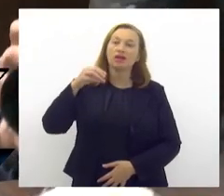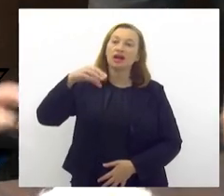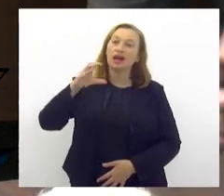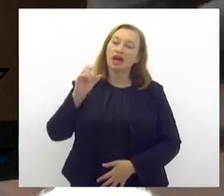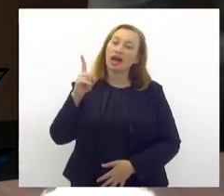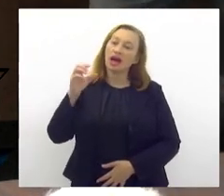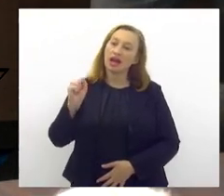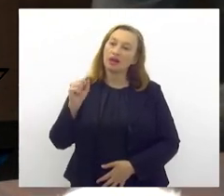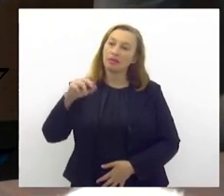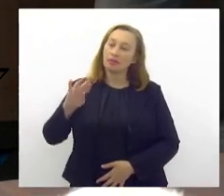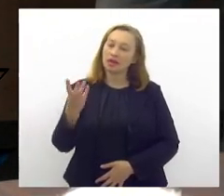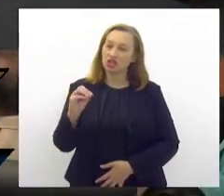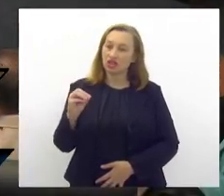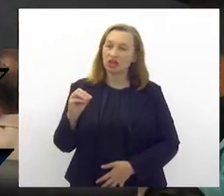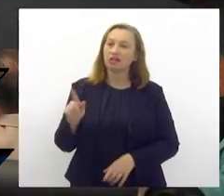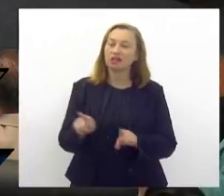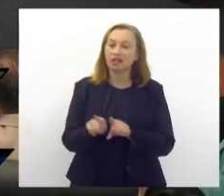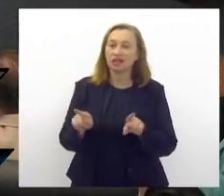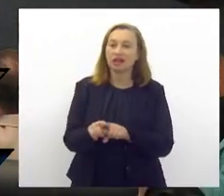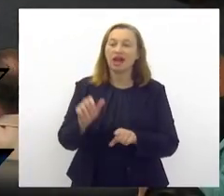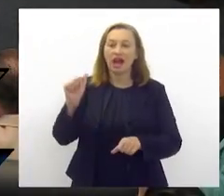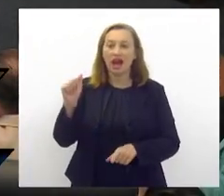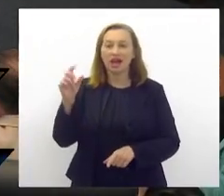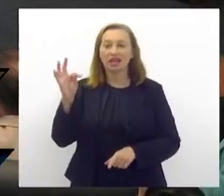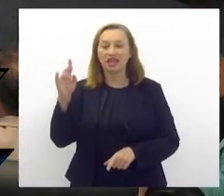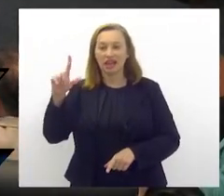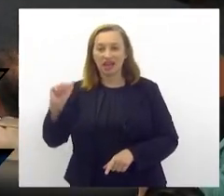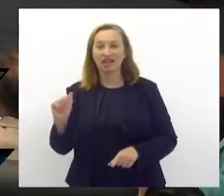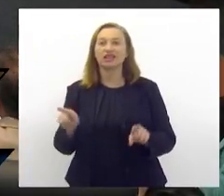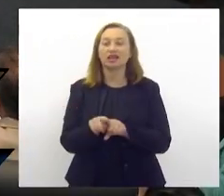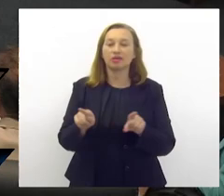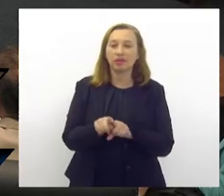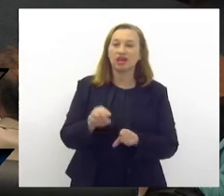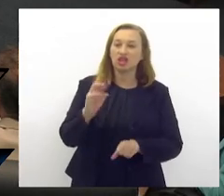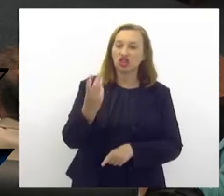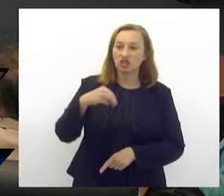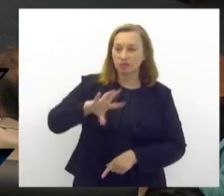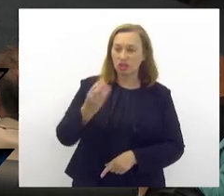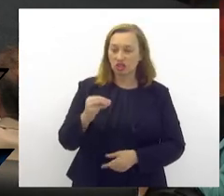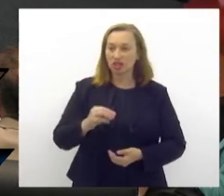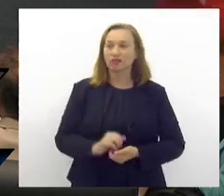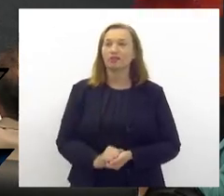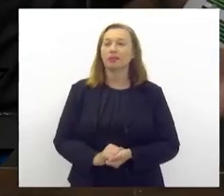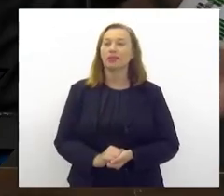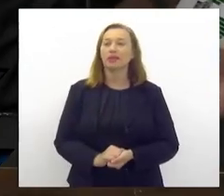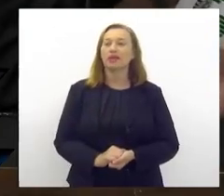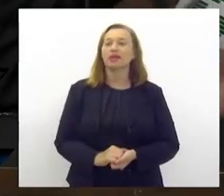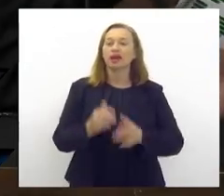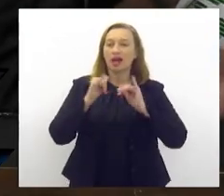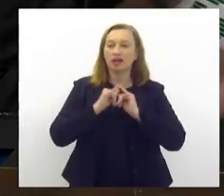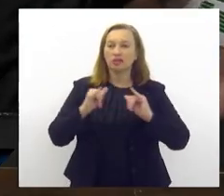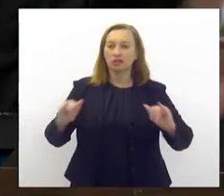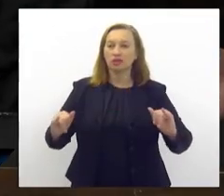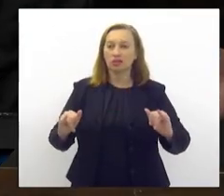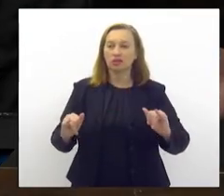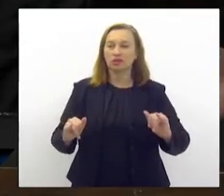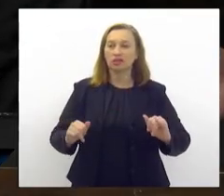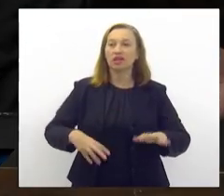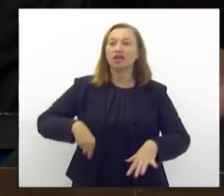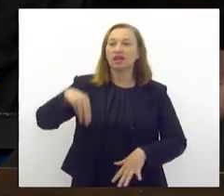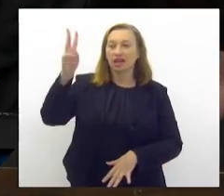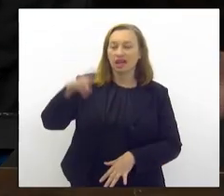Machado. Deputado Átila Nunes. E deputado Chico Machado. Deputado Chico Machado. Anuncio. Quem tem